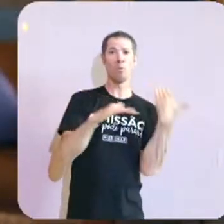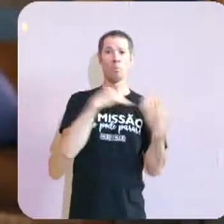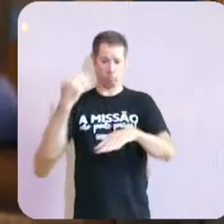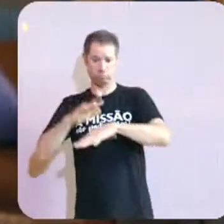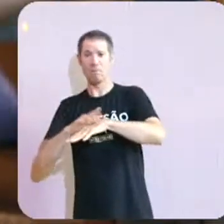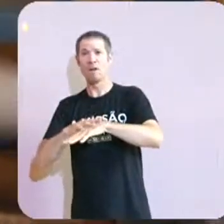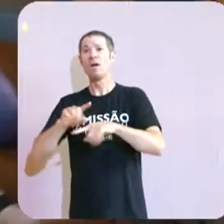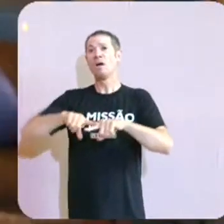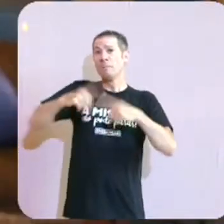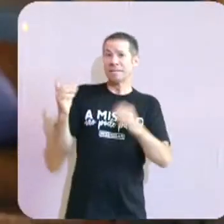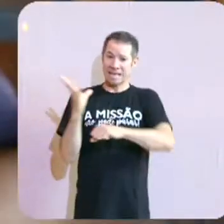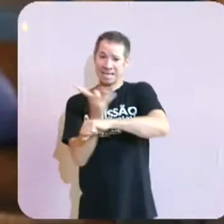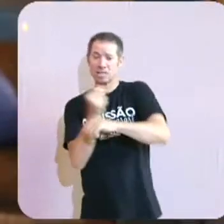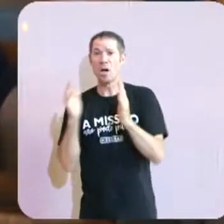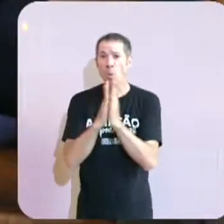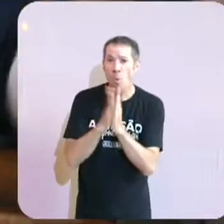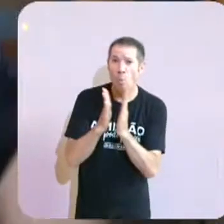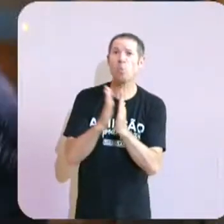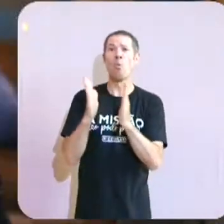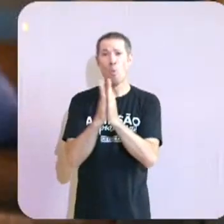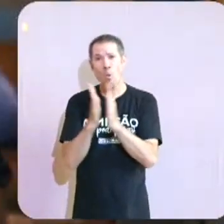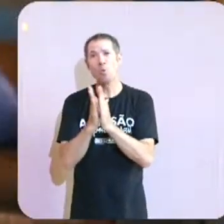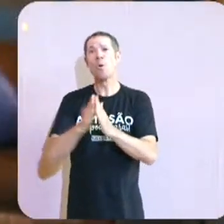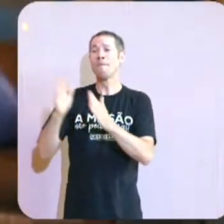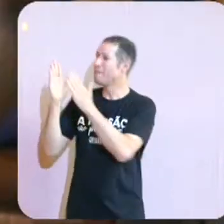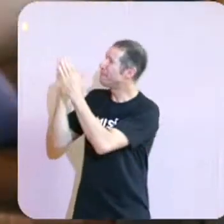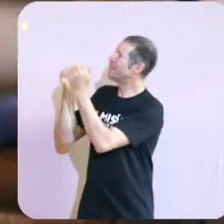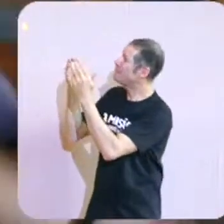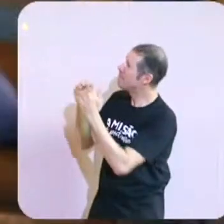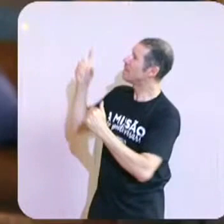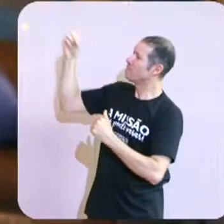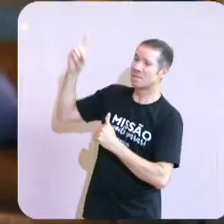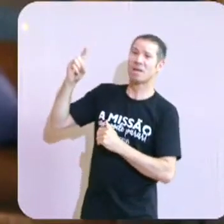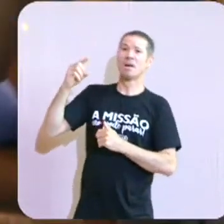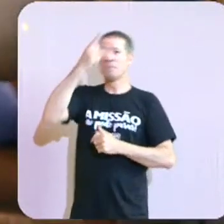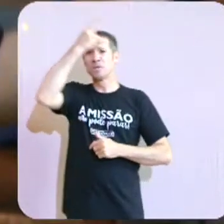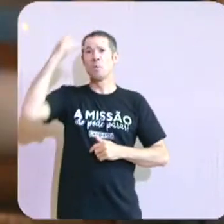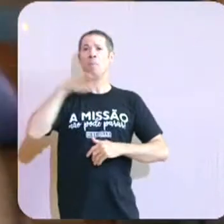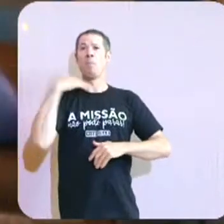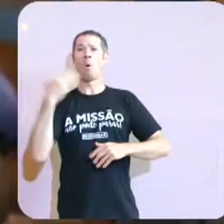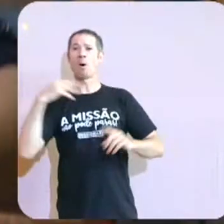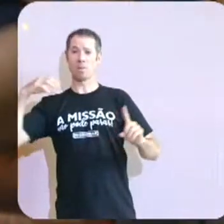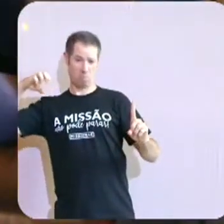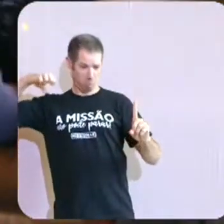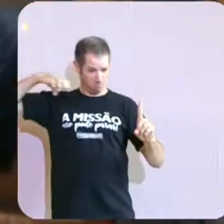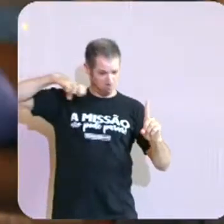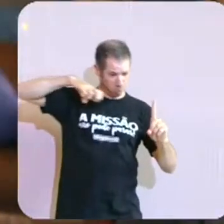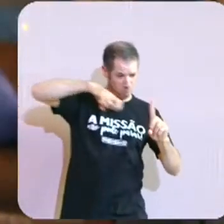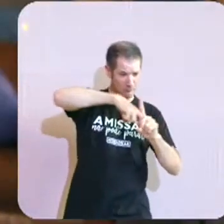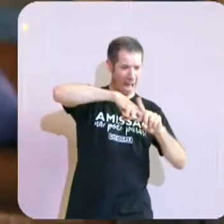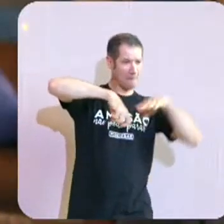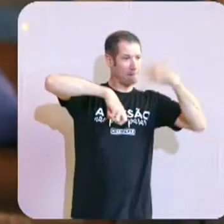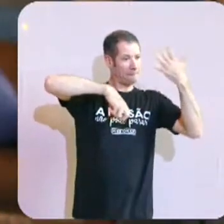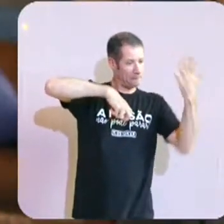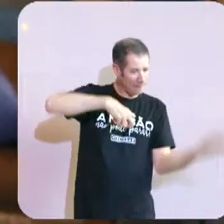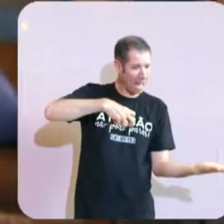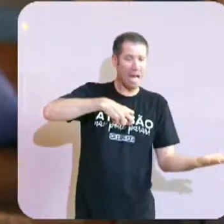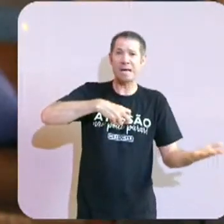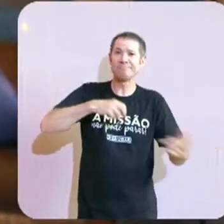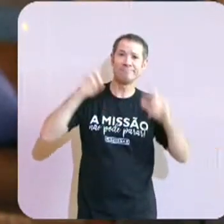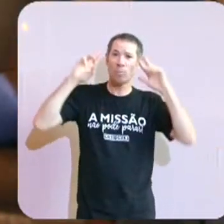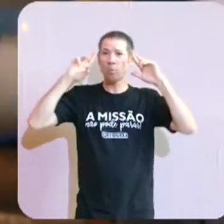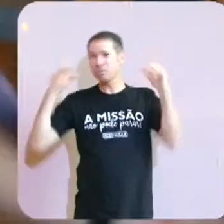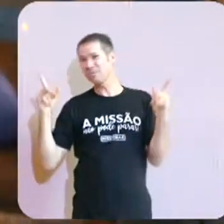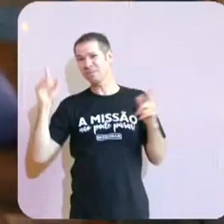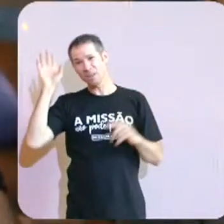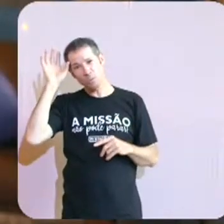enfermos, mas a igreja orou, mas a gente orou, mas a gente pediu, e aqueles que morrem com acidentes de fatalidades da vida, ou quem